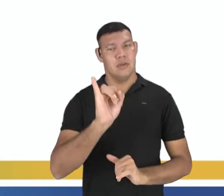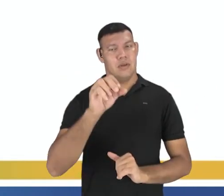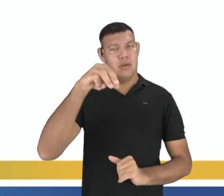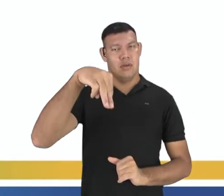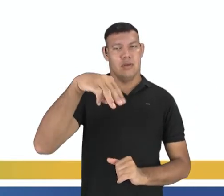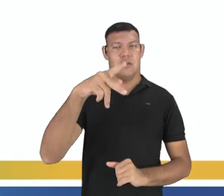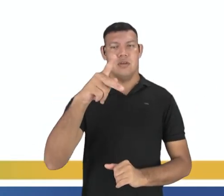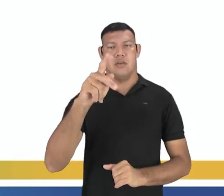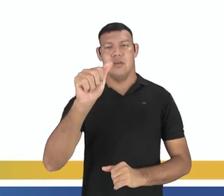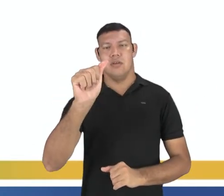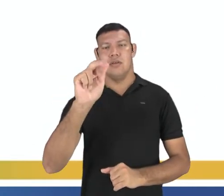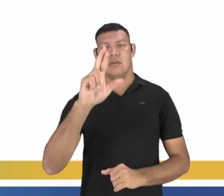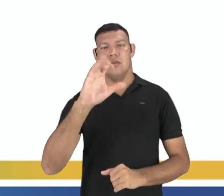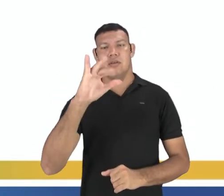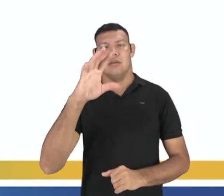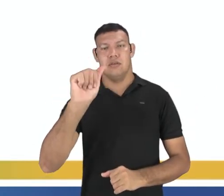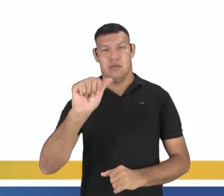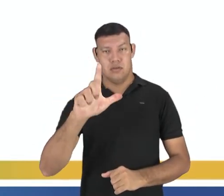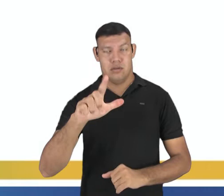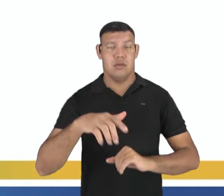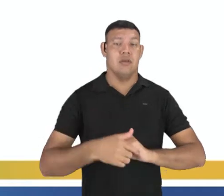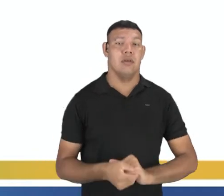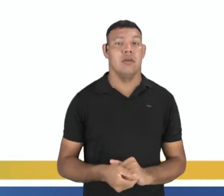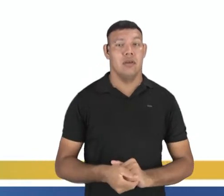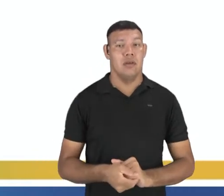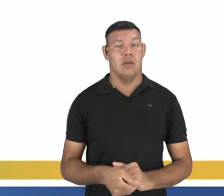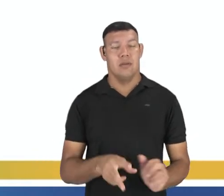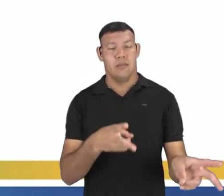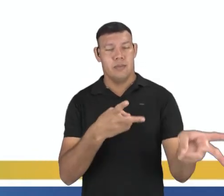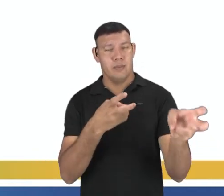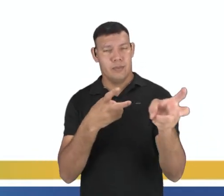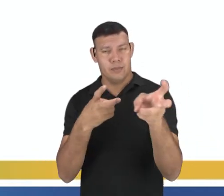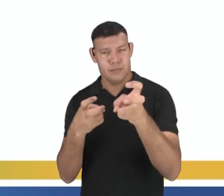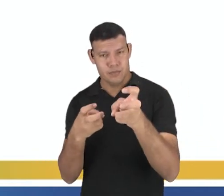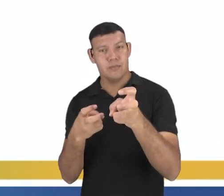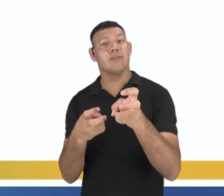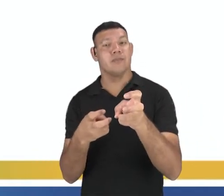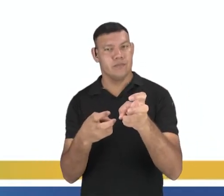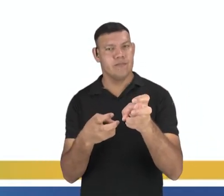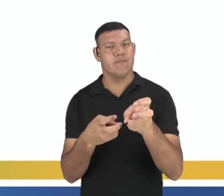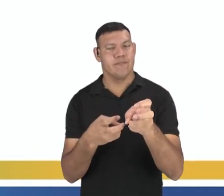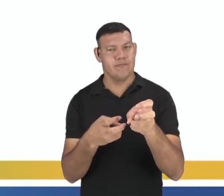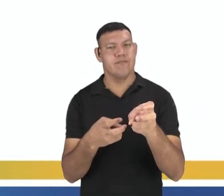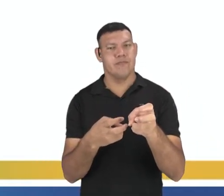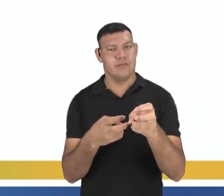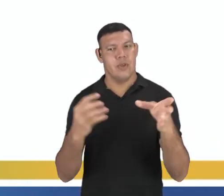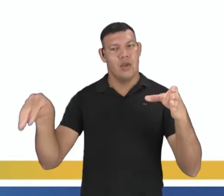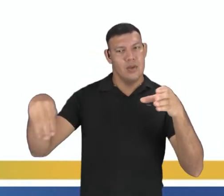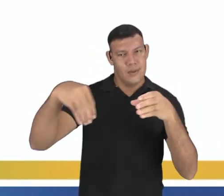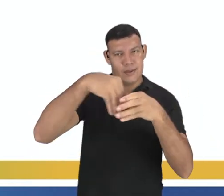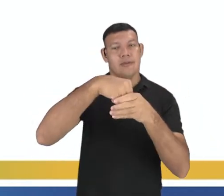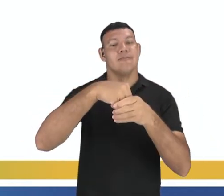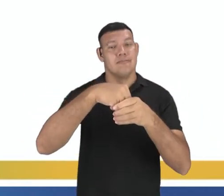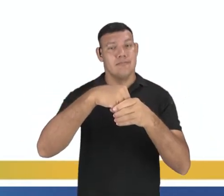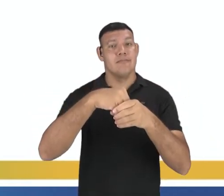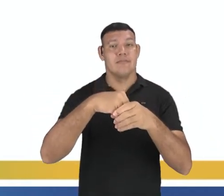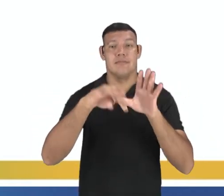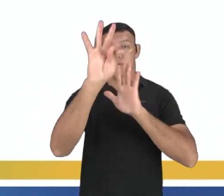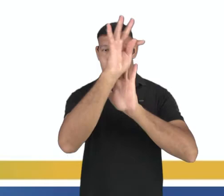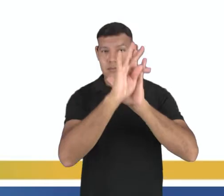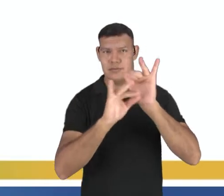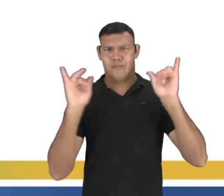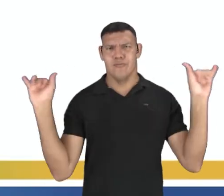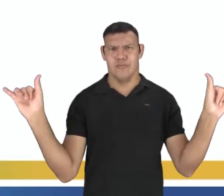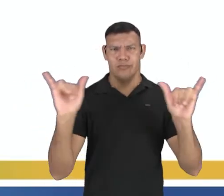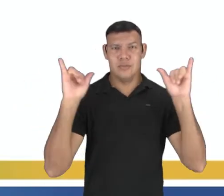imparcial. Então, dentre todas essas informações, nós percebemos que tudo isso se encaixa nos textos noticiosos, porque